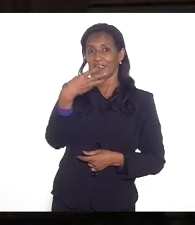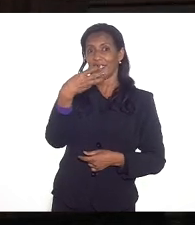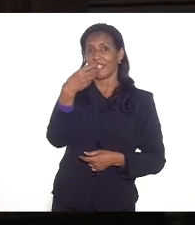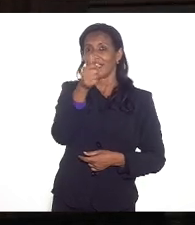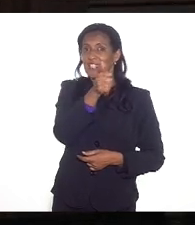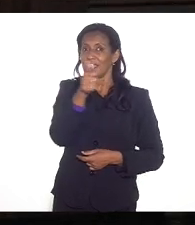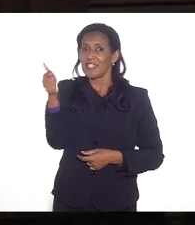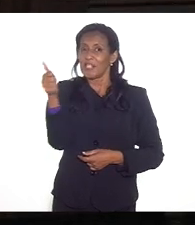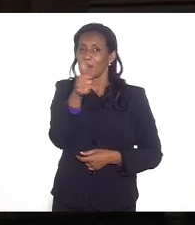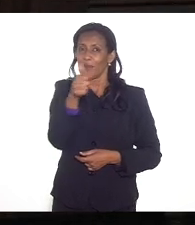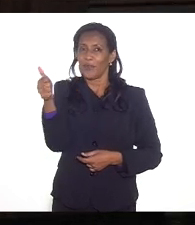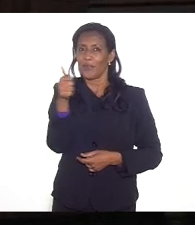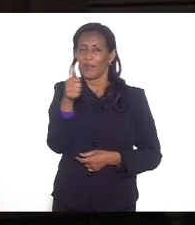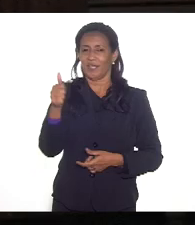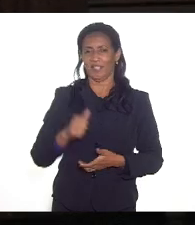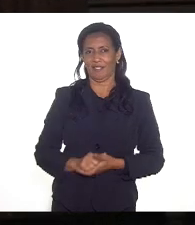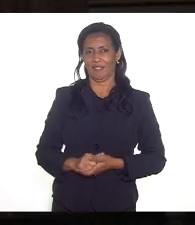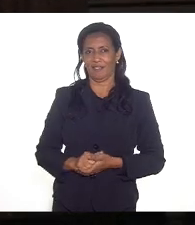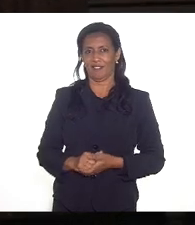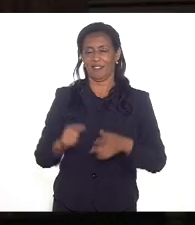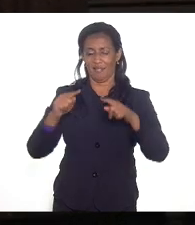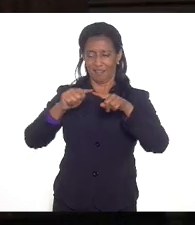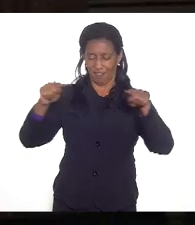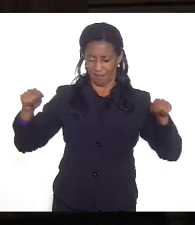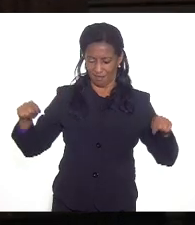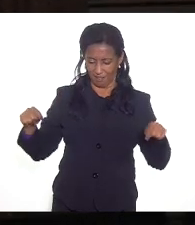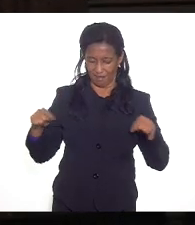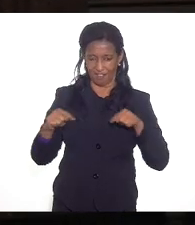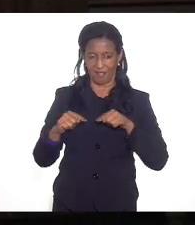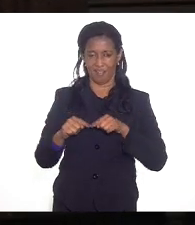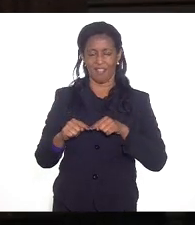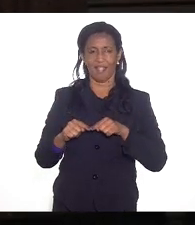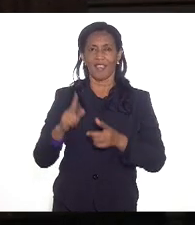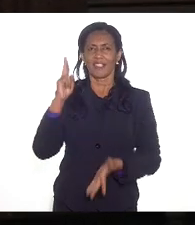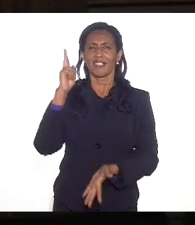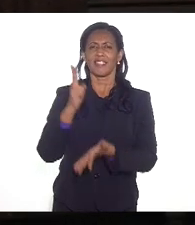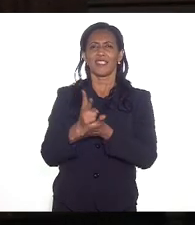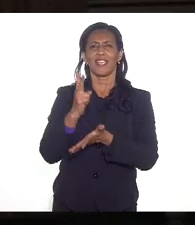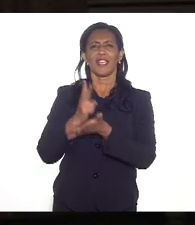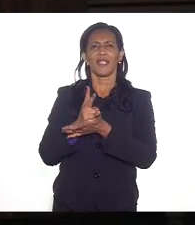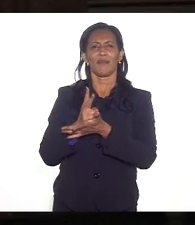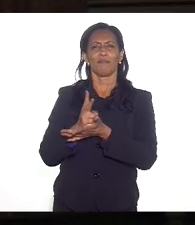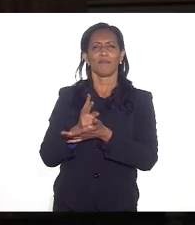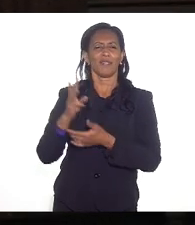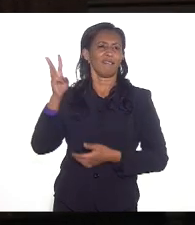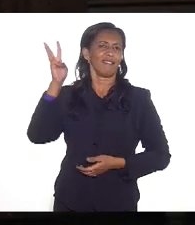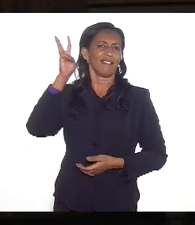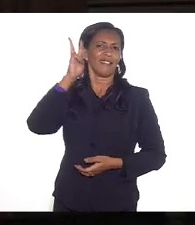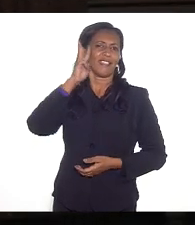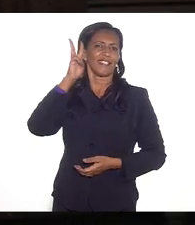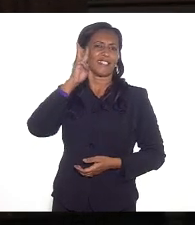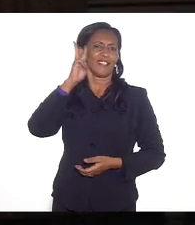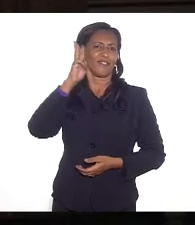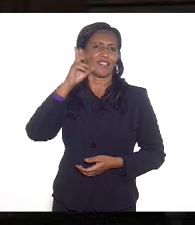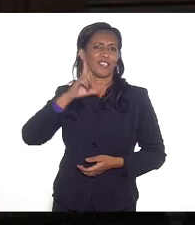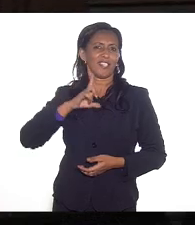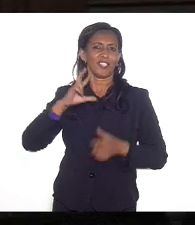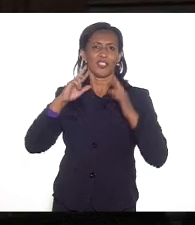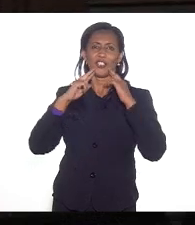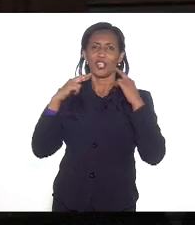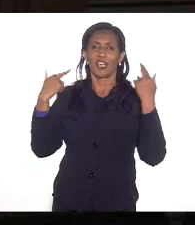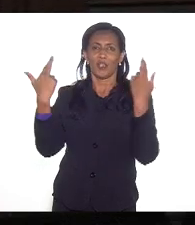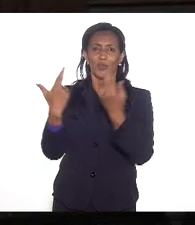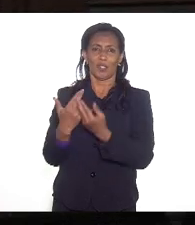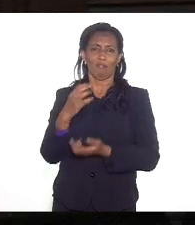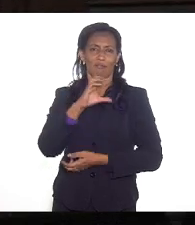sala que se consagrou e para dar terça-feira tinha reunião da comissão de constituição